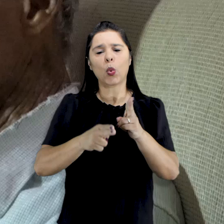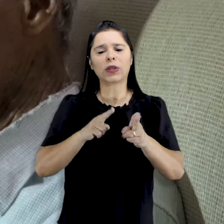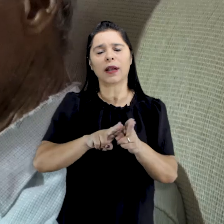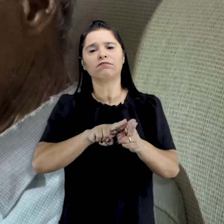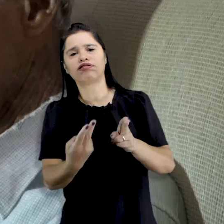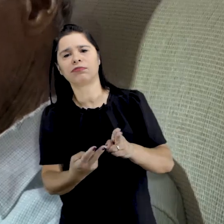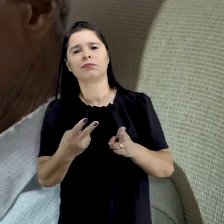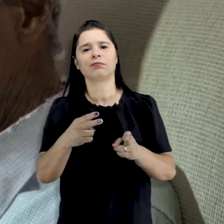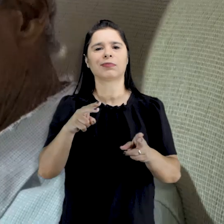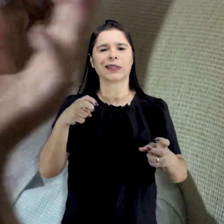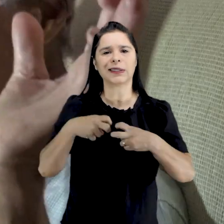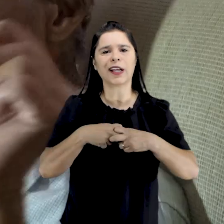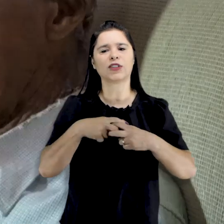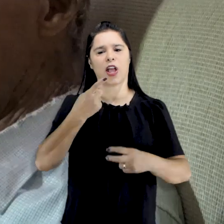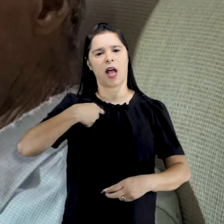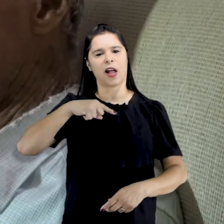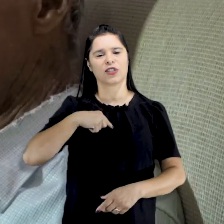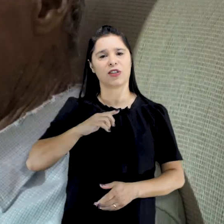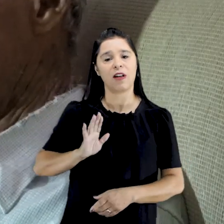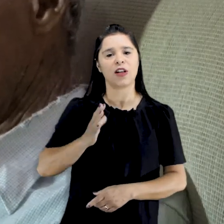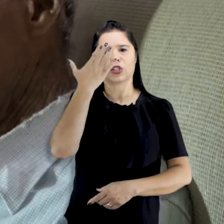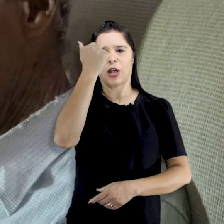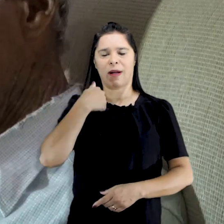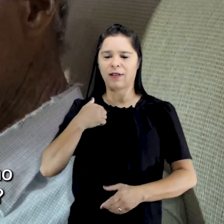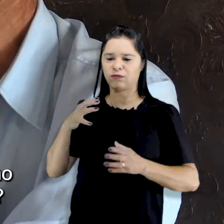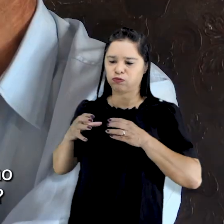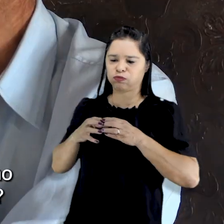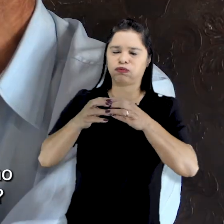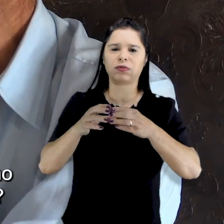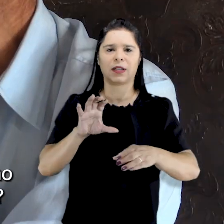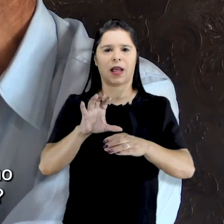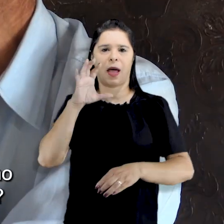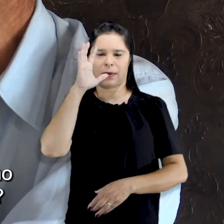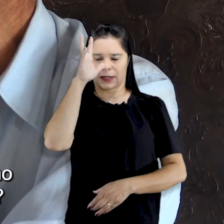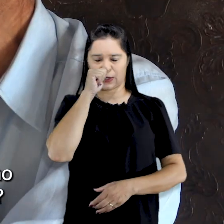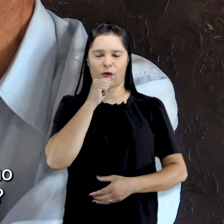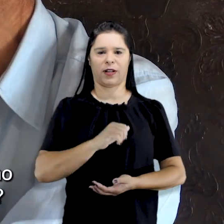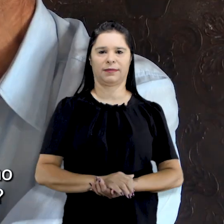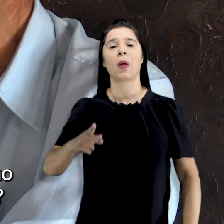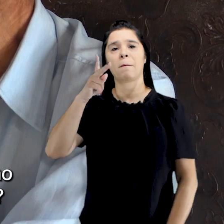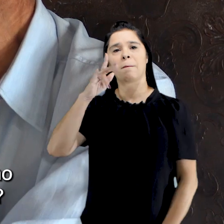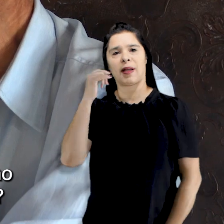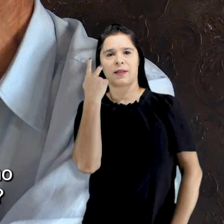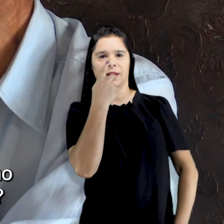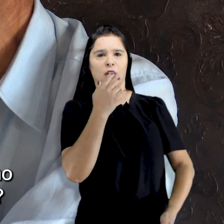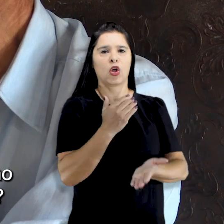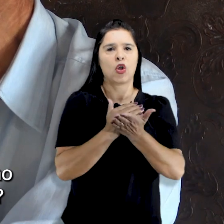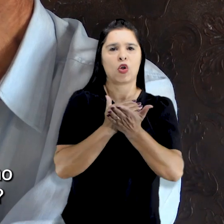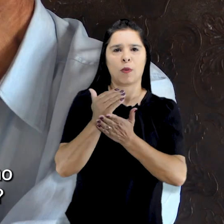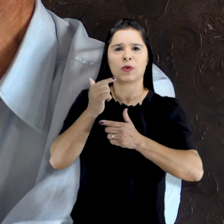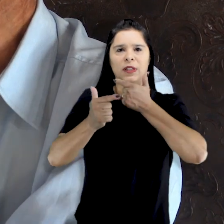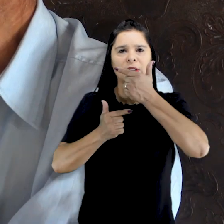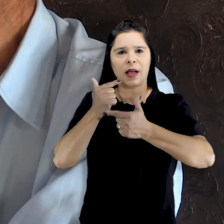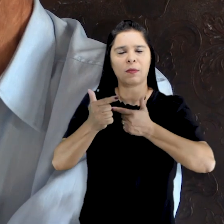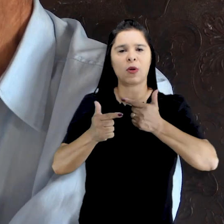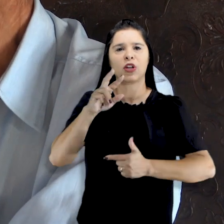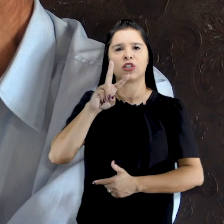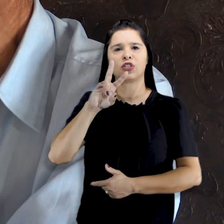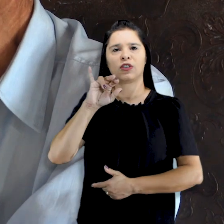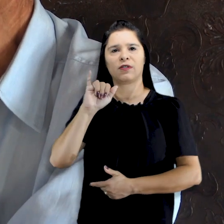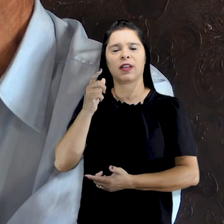linha, na mesma hora chamava a turma. Meu pai, ele começou como trabalhador de via permanente, né?